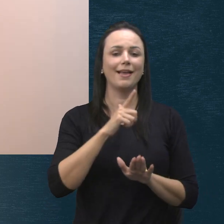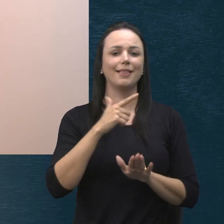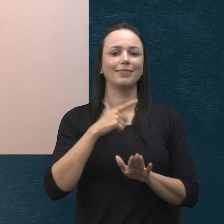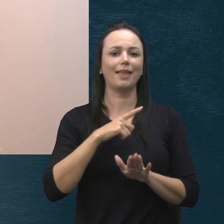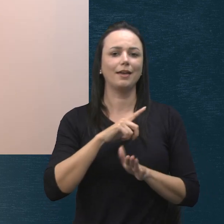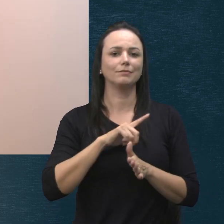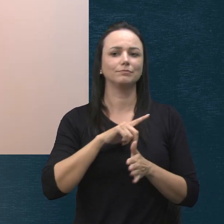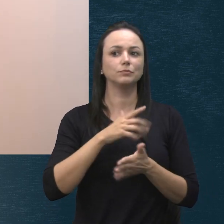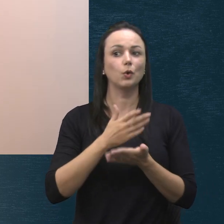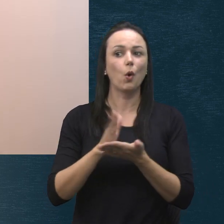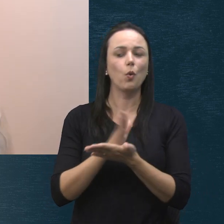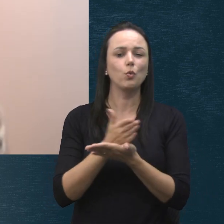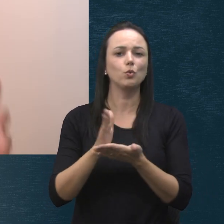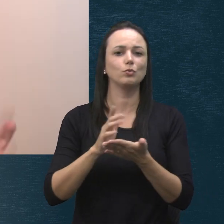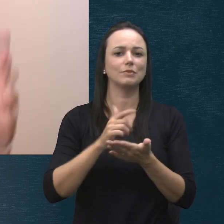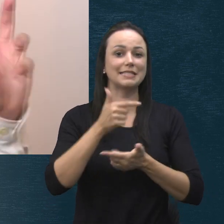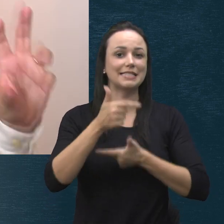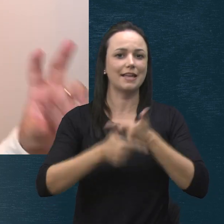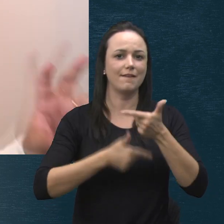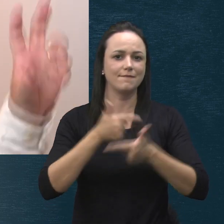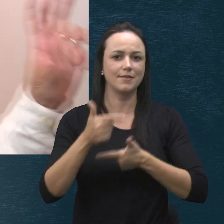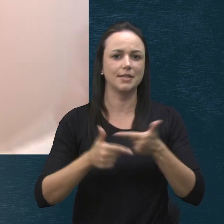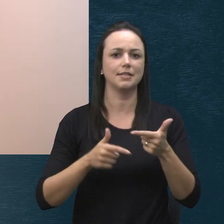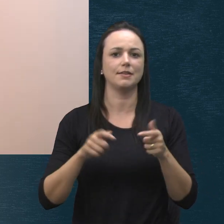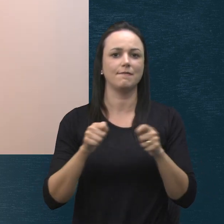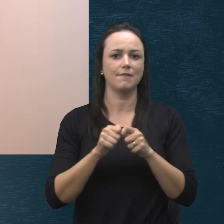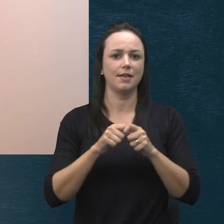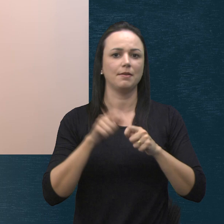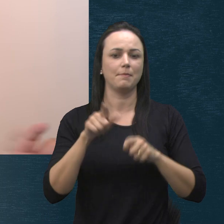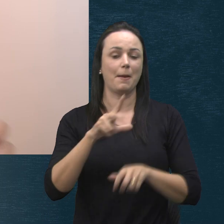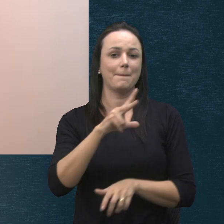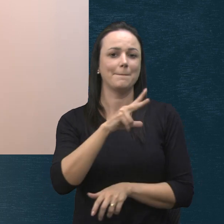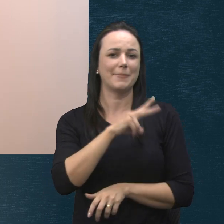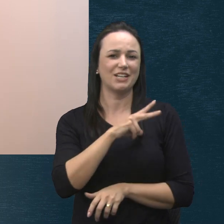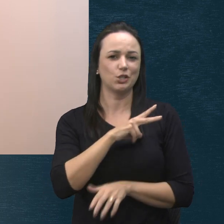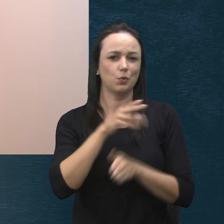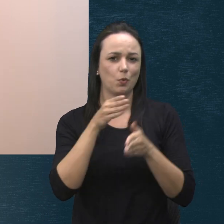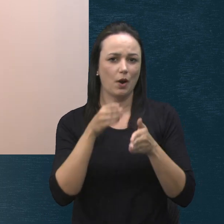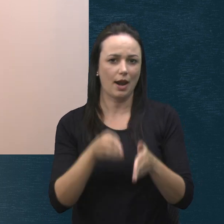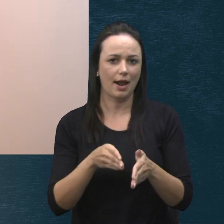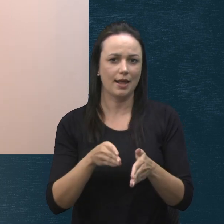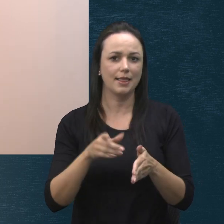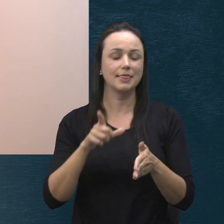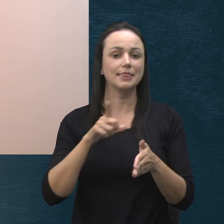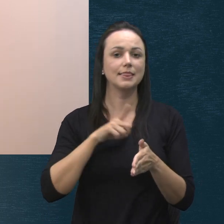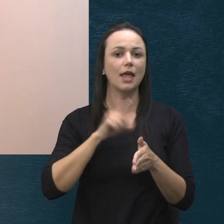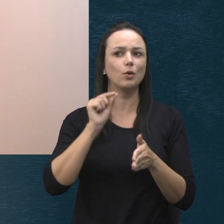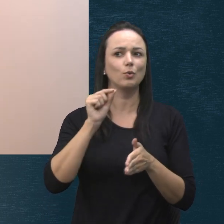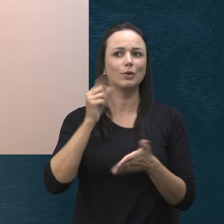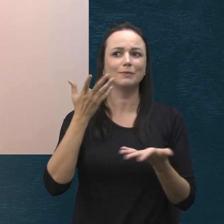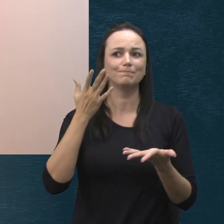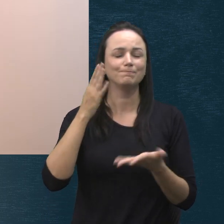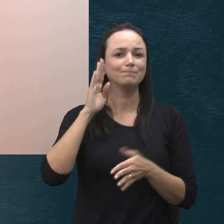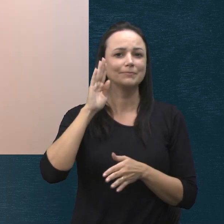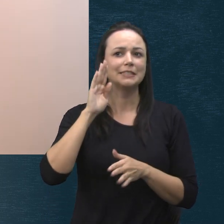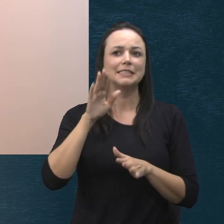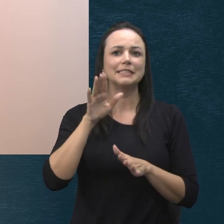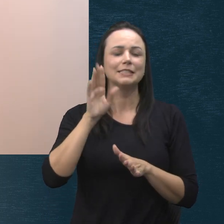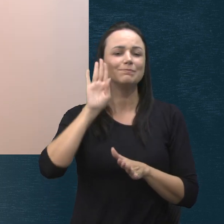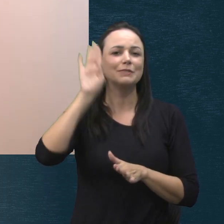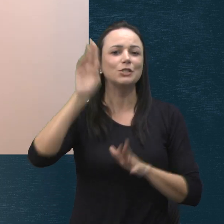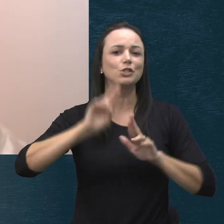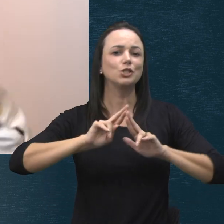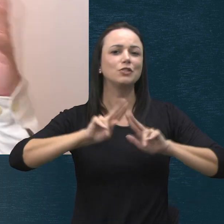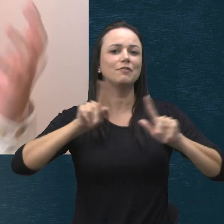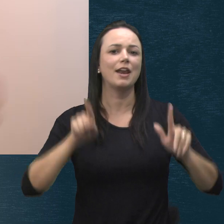ainda que eles sejam oferecidos pela iniciativa privada, que eles têm uma natureza diferente. A natureza